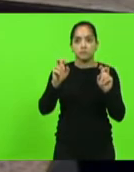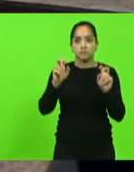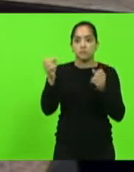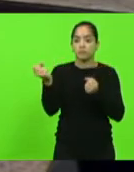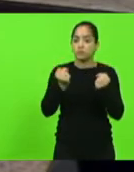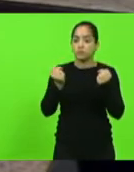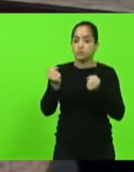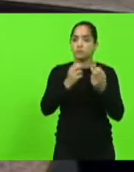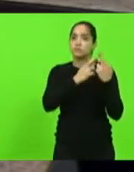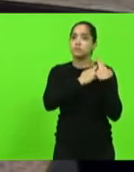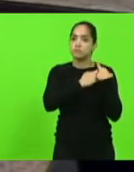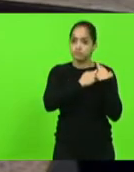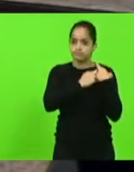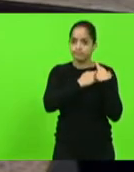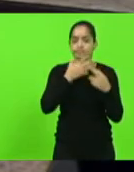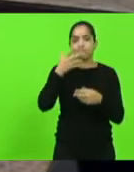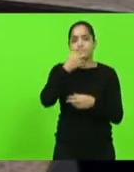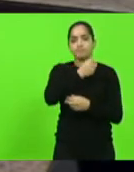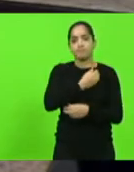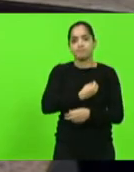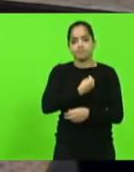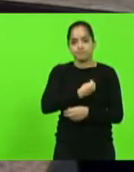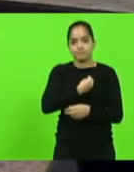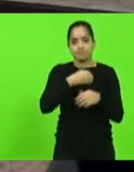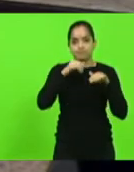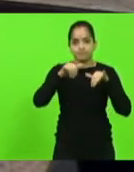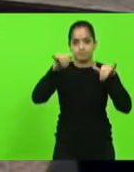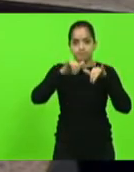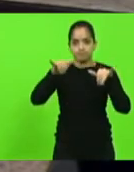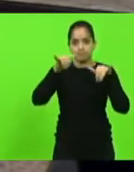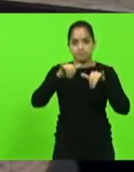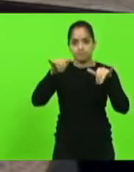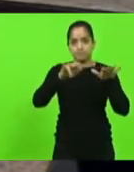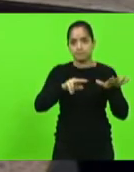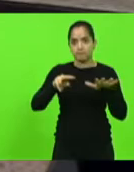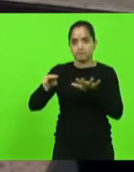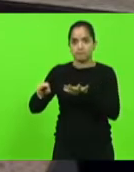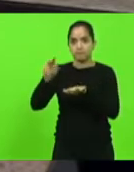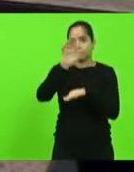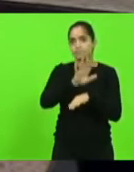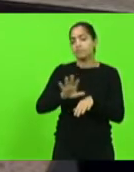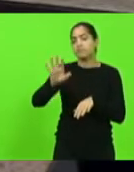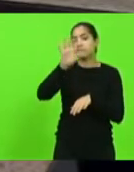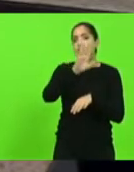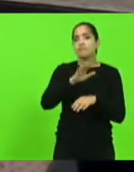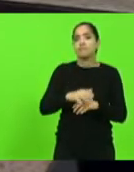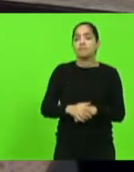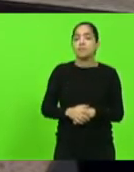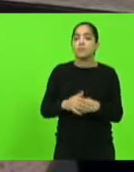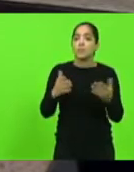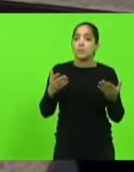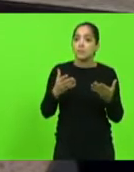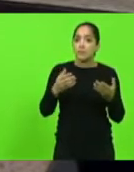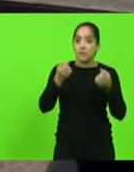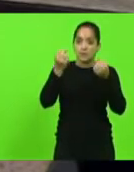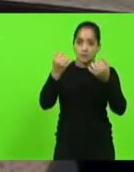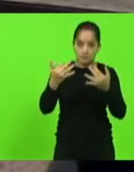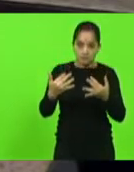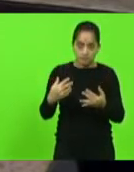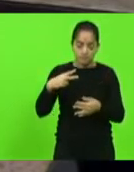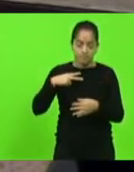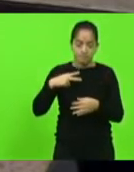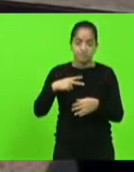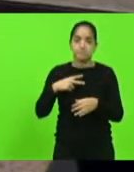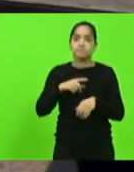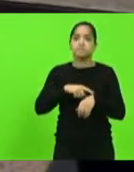responsabilidade salva vidas, referente às campanhas alusivas à Semana Nacional de Trânsito. Explicações pessoais. Fizeram uso